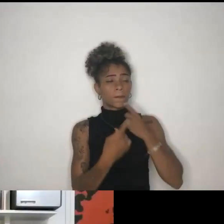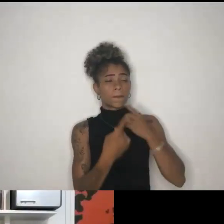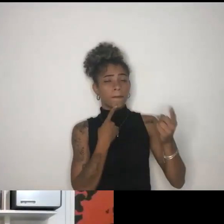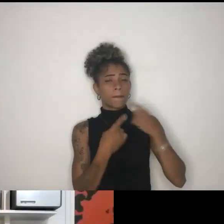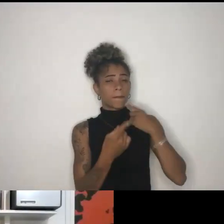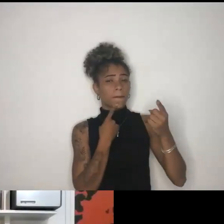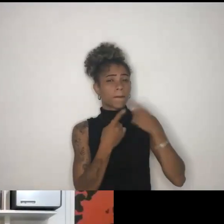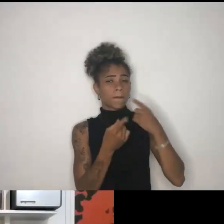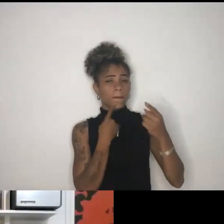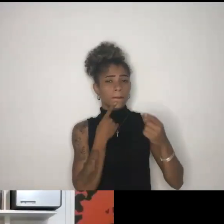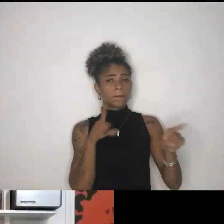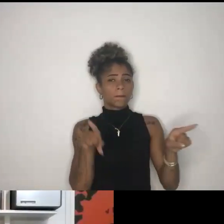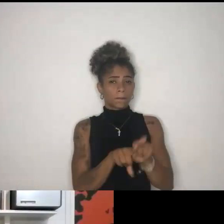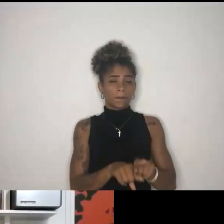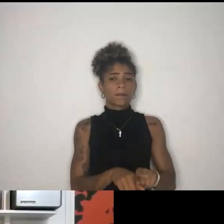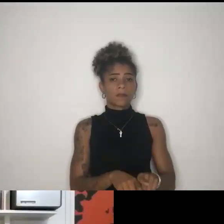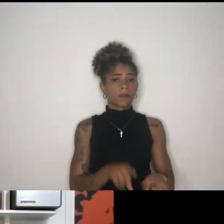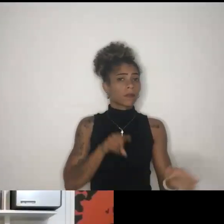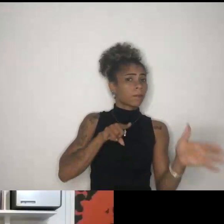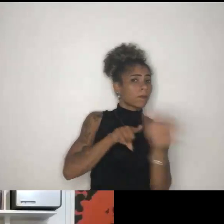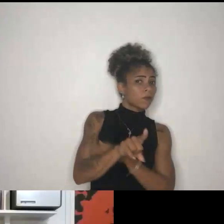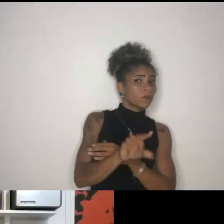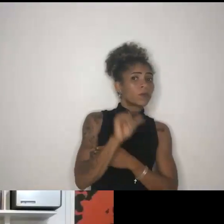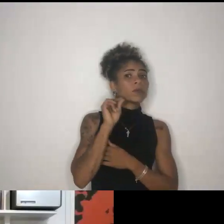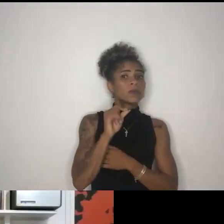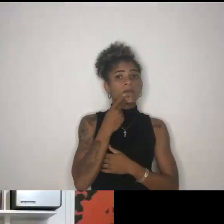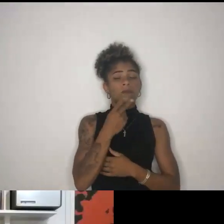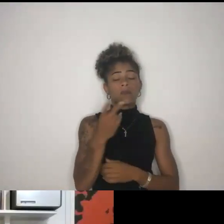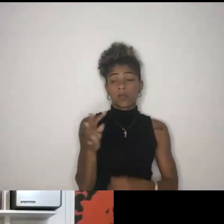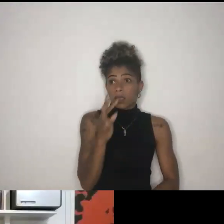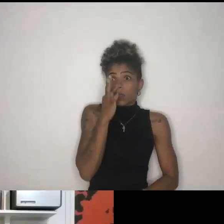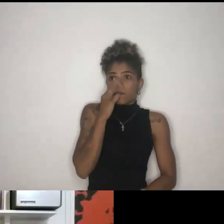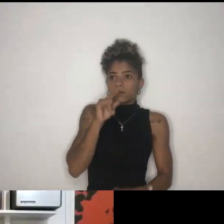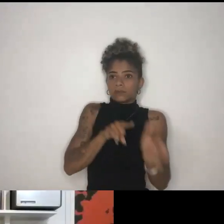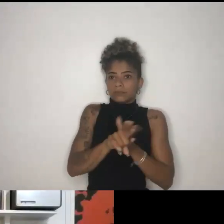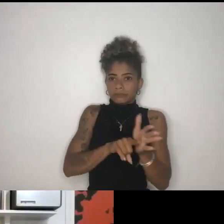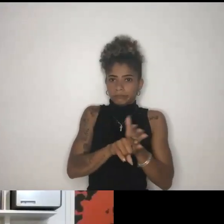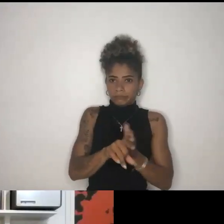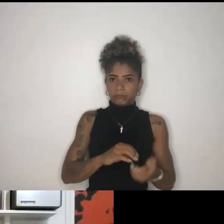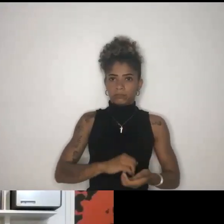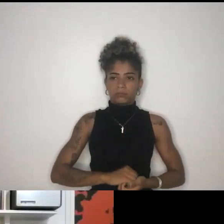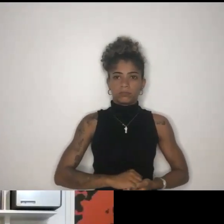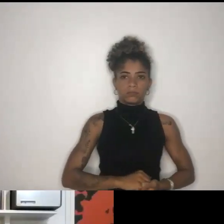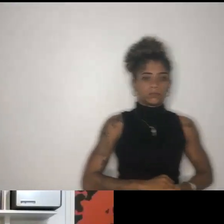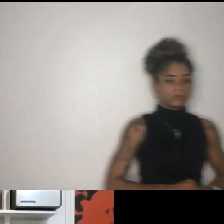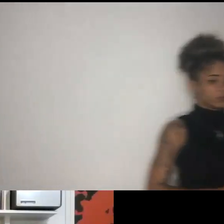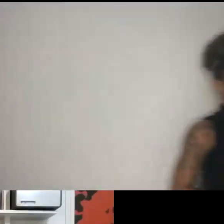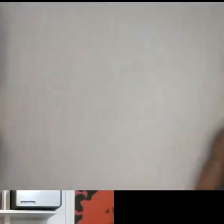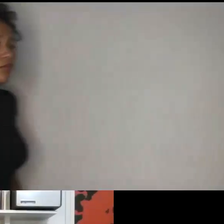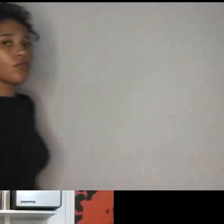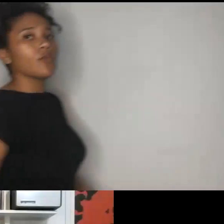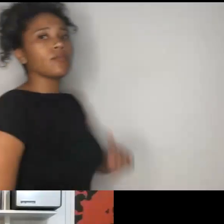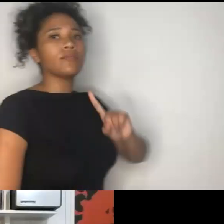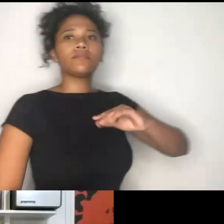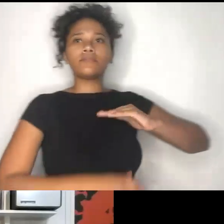adivinha Machado perguntou disse muito incrível sua pesquisa e como você ter desenvolvido uma metodologia própria